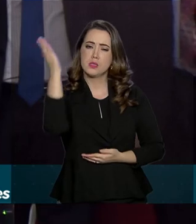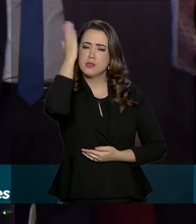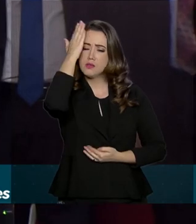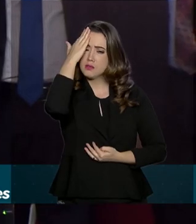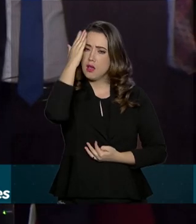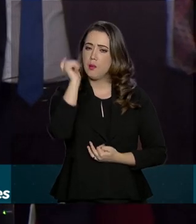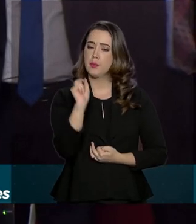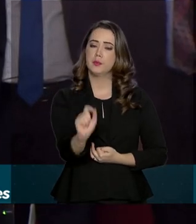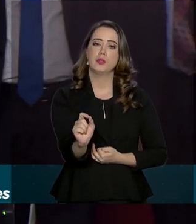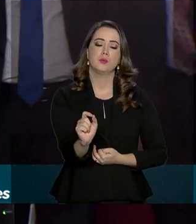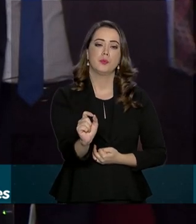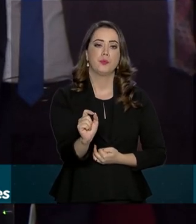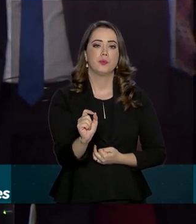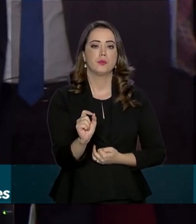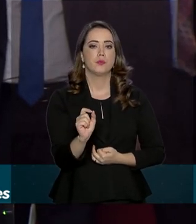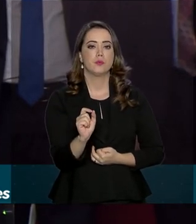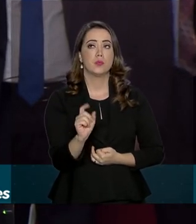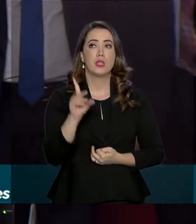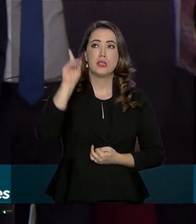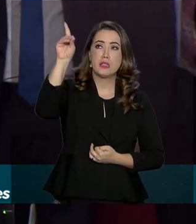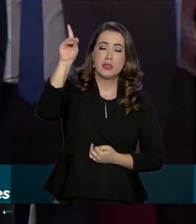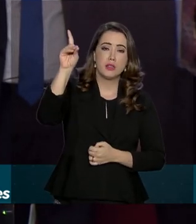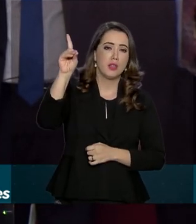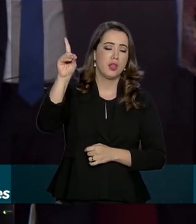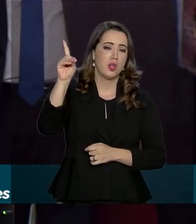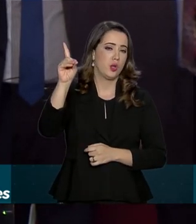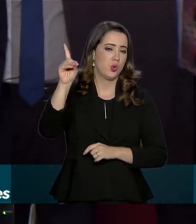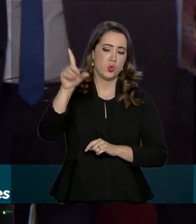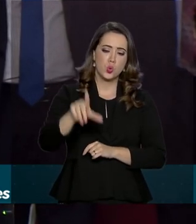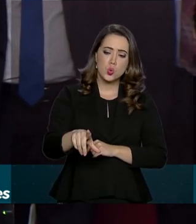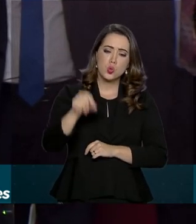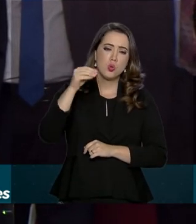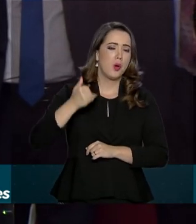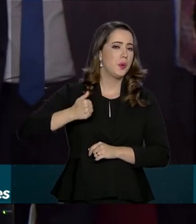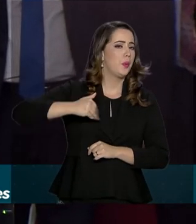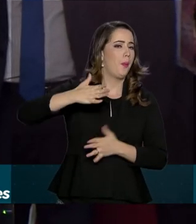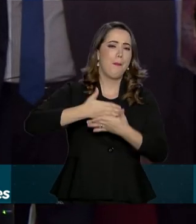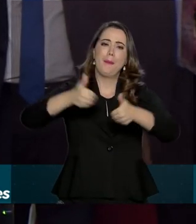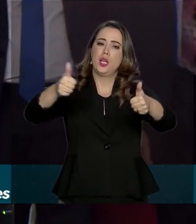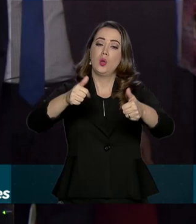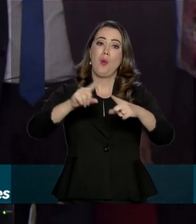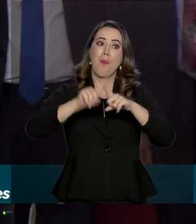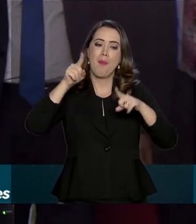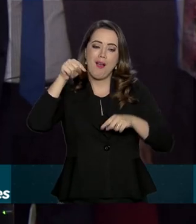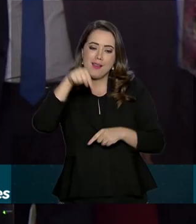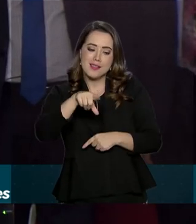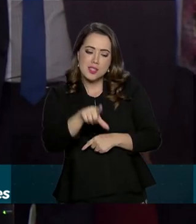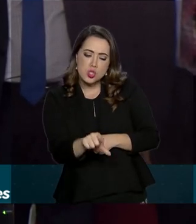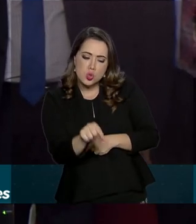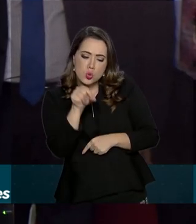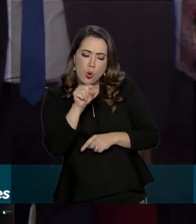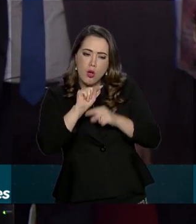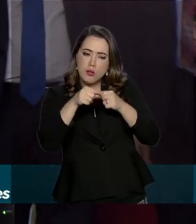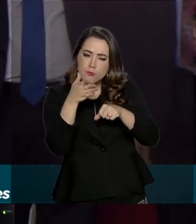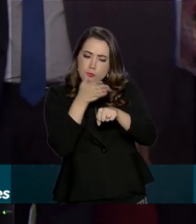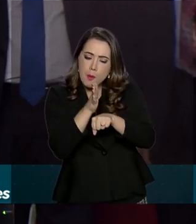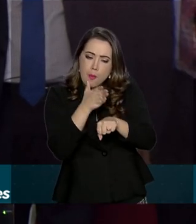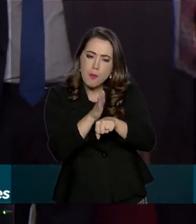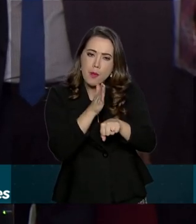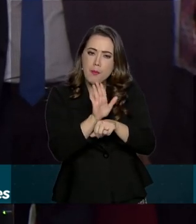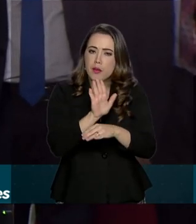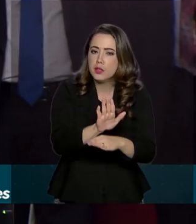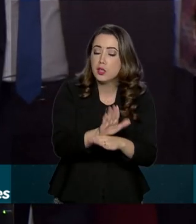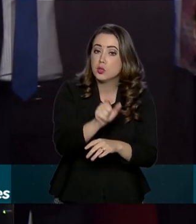sabem, que Ele não escolhe o mais capacitado, Ele capacita os escolhidos.